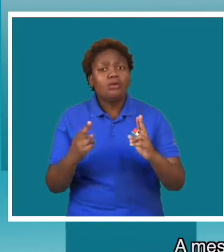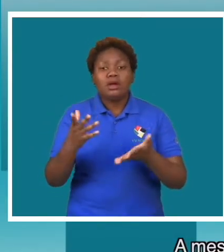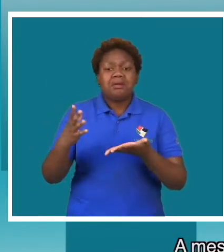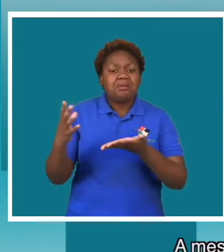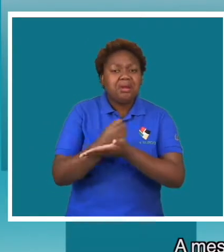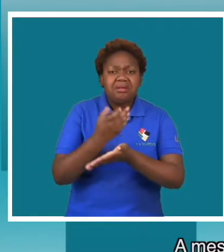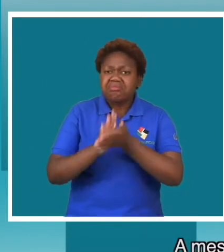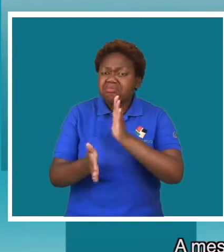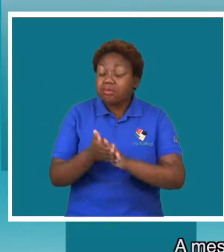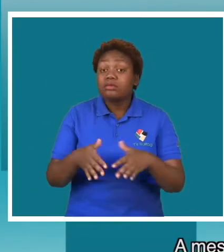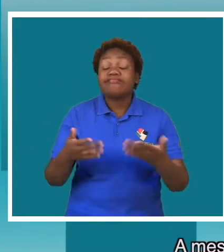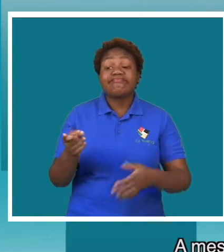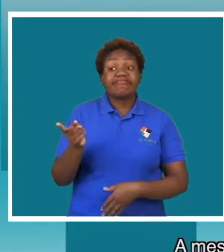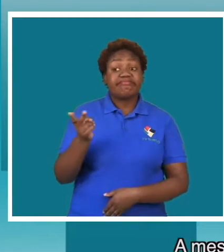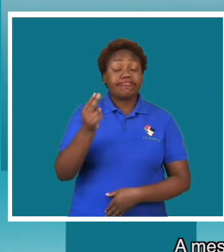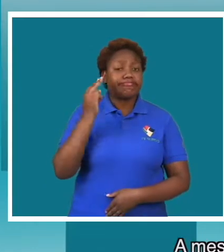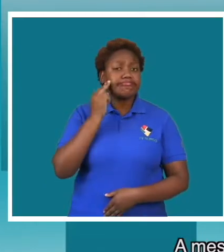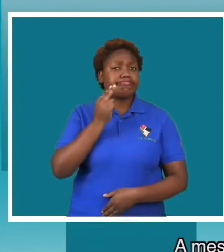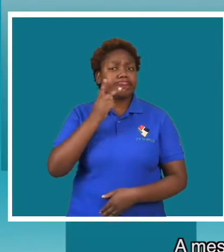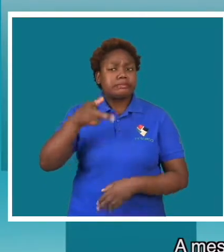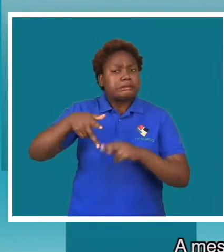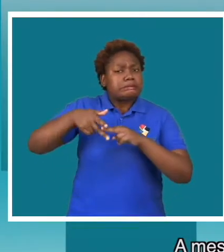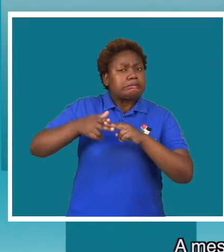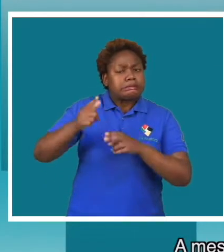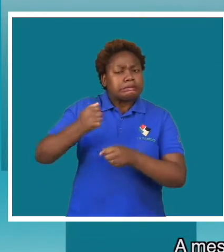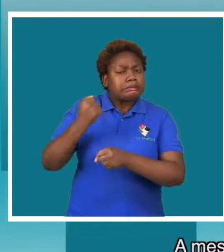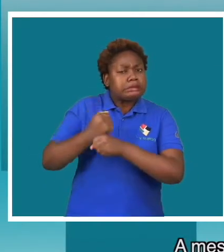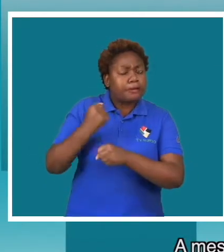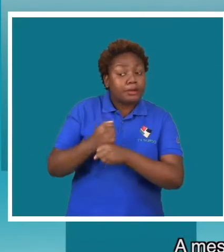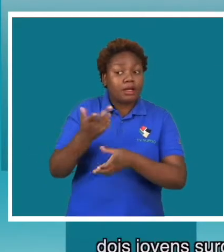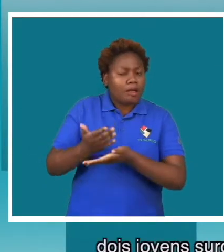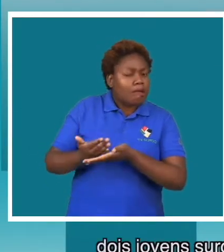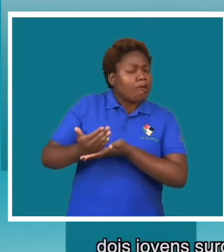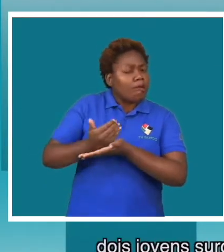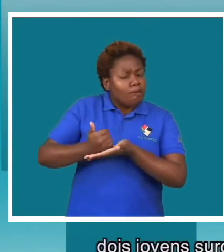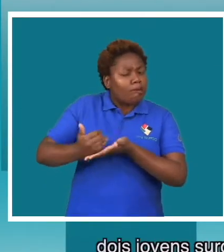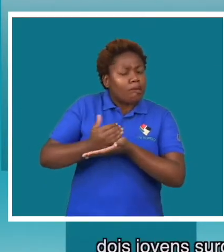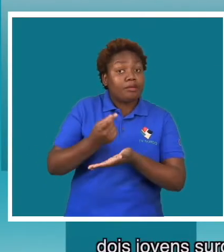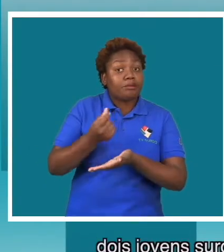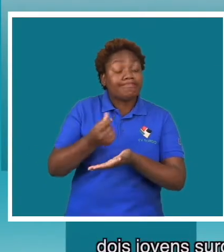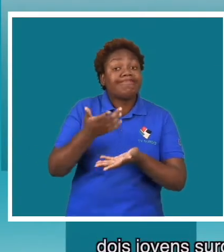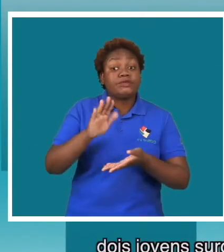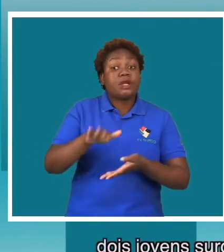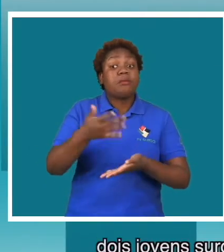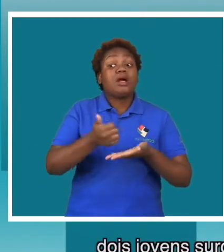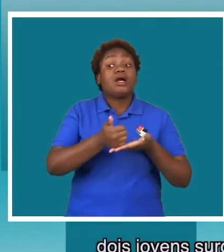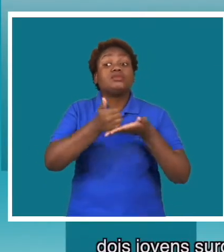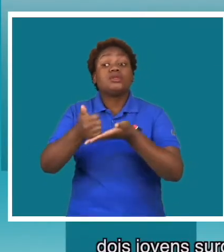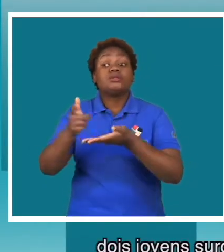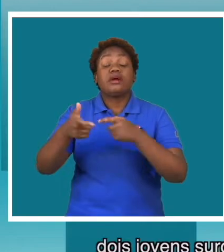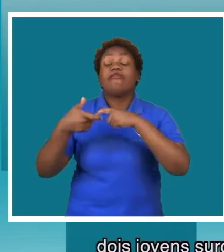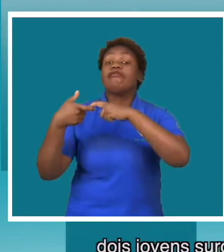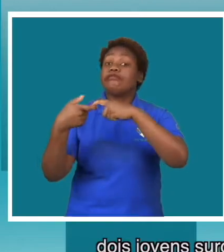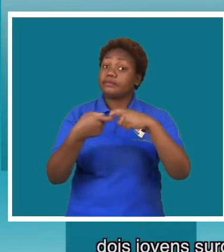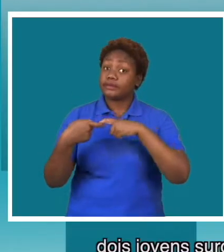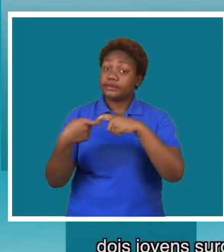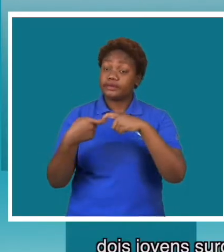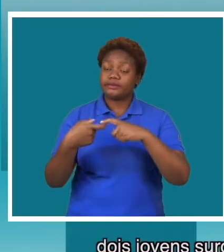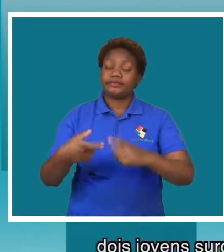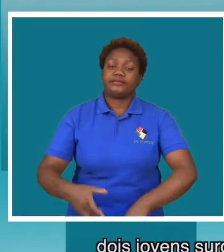teve adérito hambach e seu amigo roberto pedro dois jovens urt que se refugiaram na mecânica